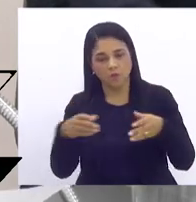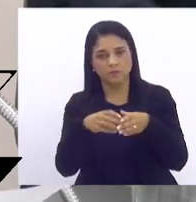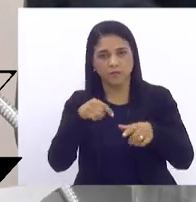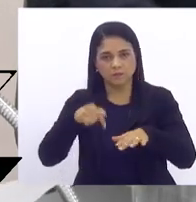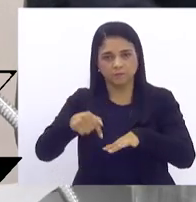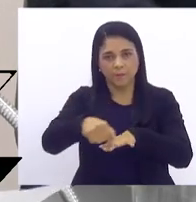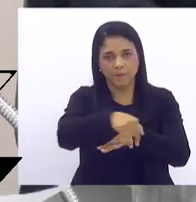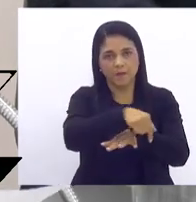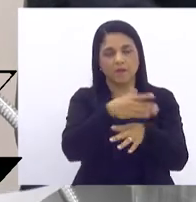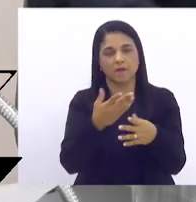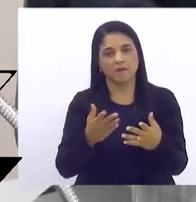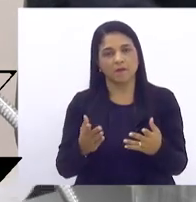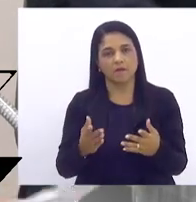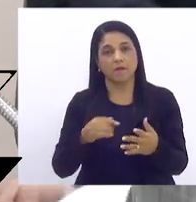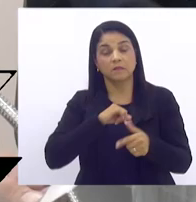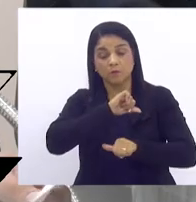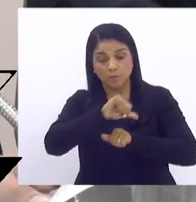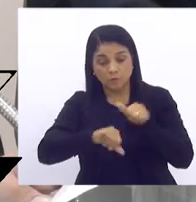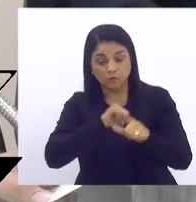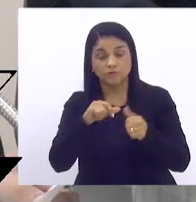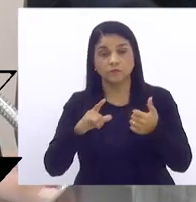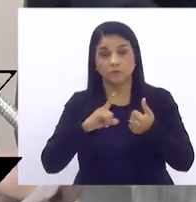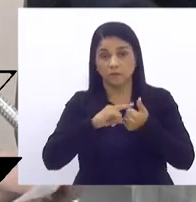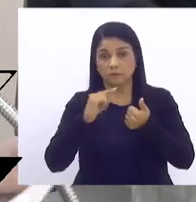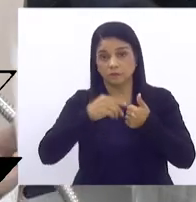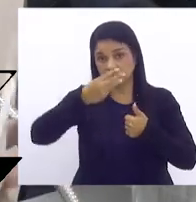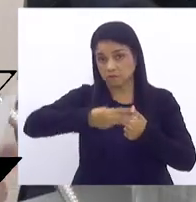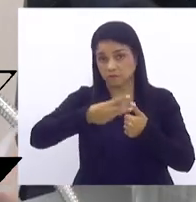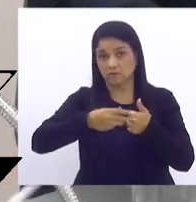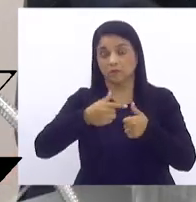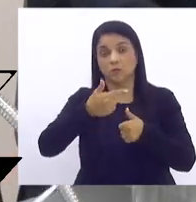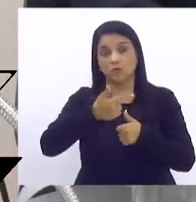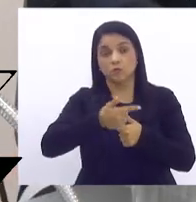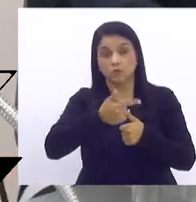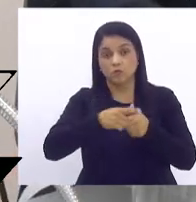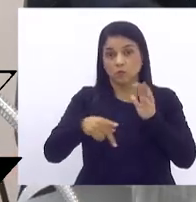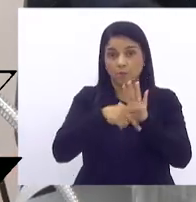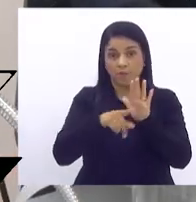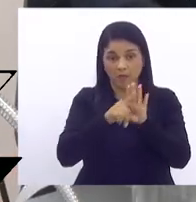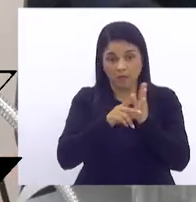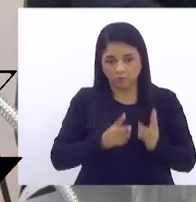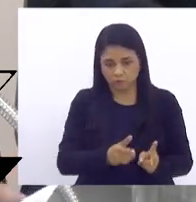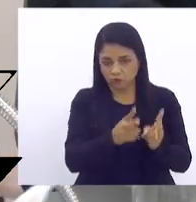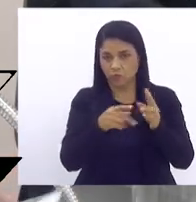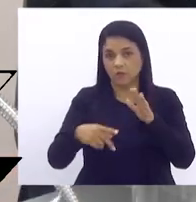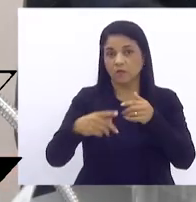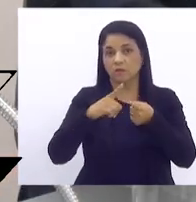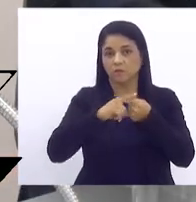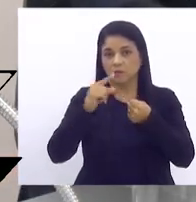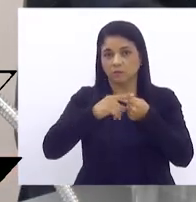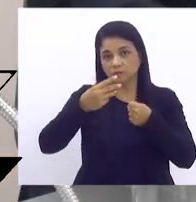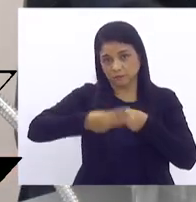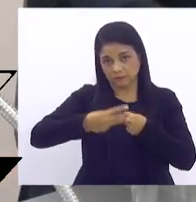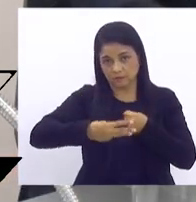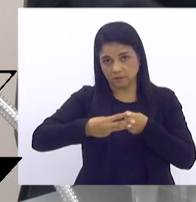ele modifica o artigo 3º. O artigo 2º do PL continua mantido.